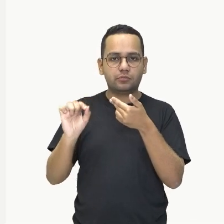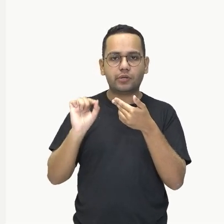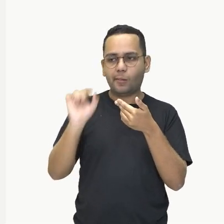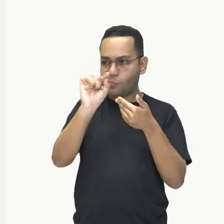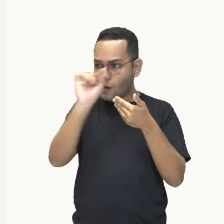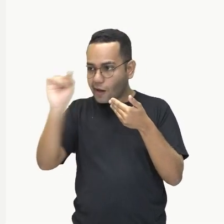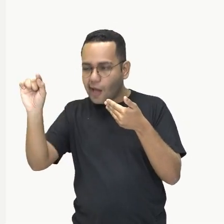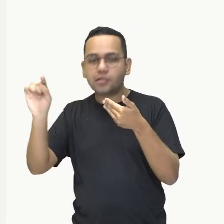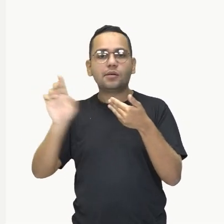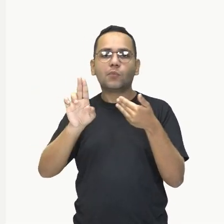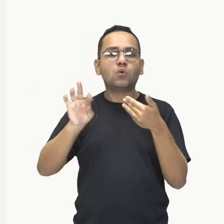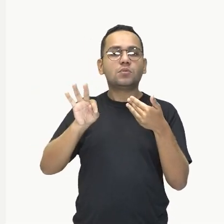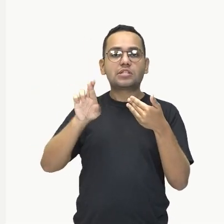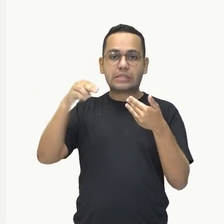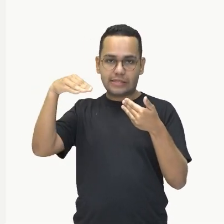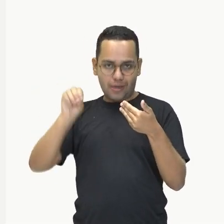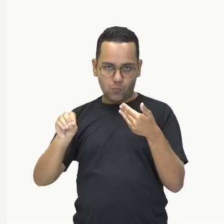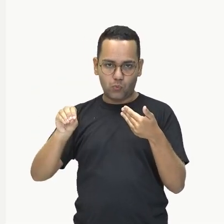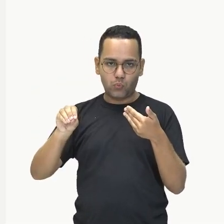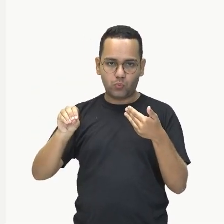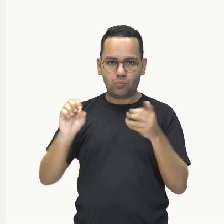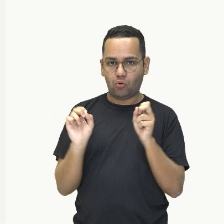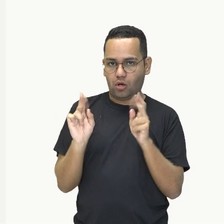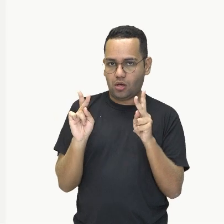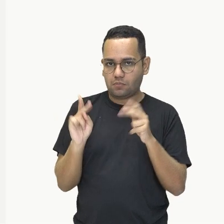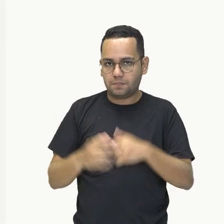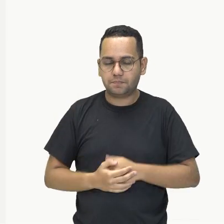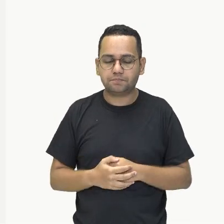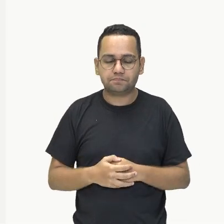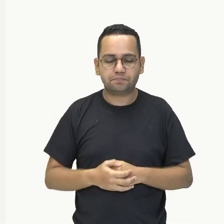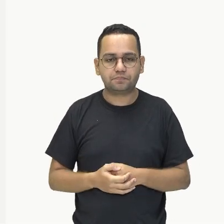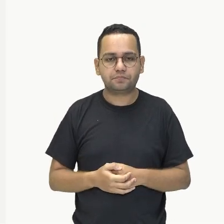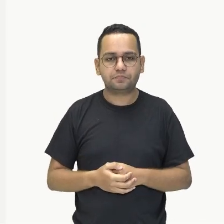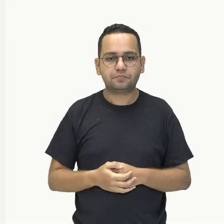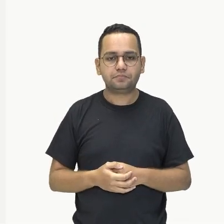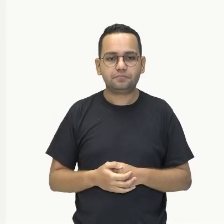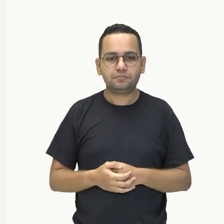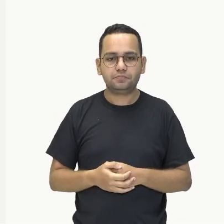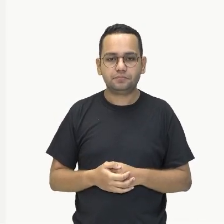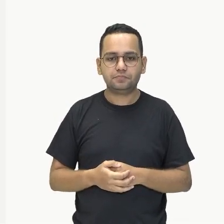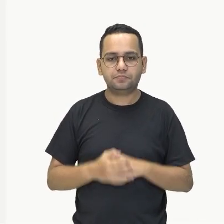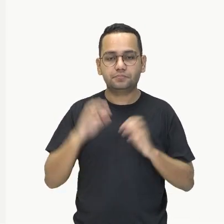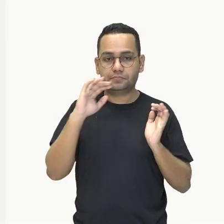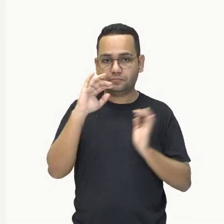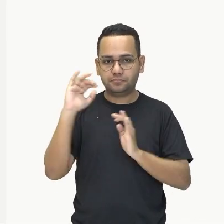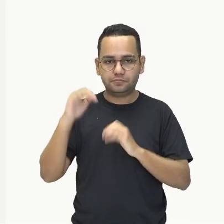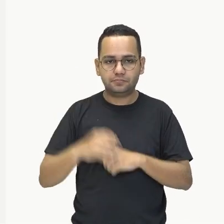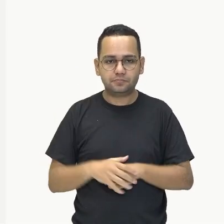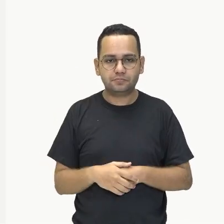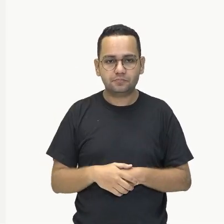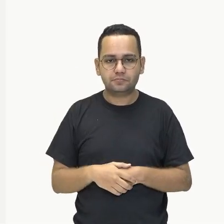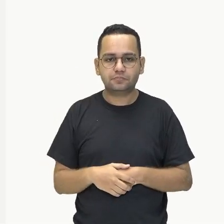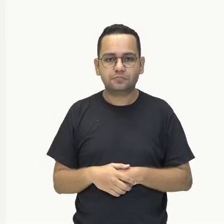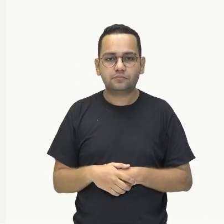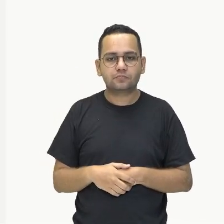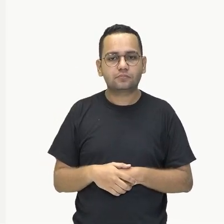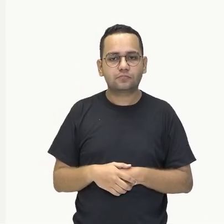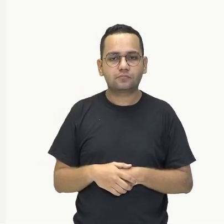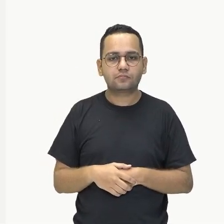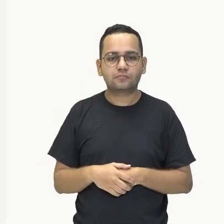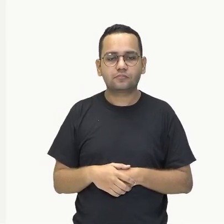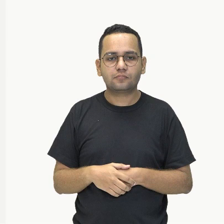tá? Que é o que a gente vai ver aqui. Ó, qualquer monômio